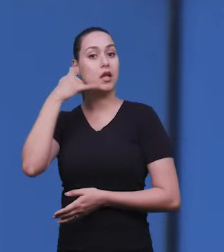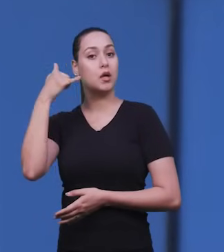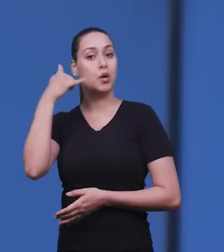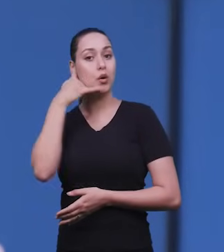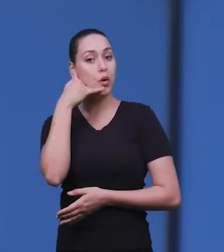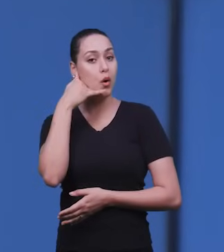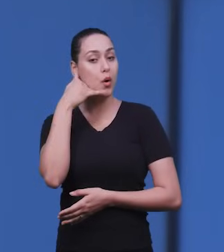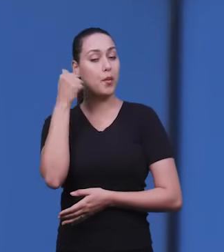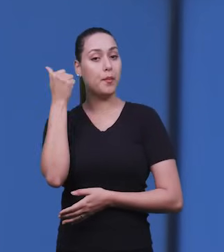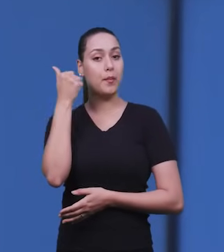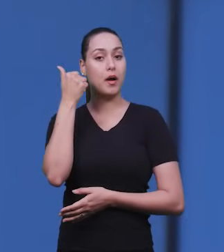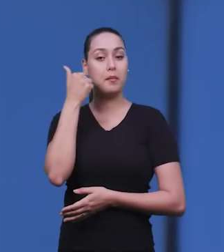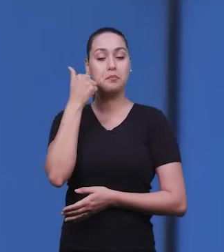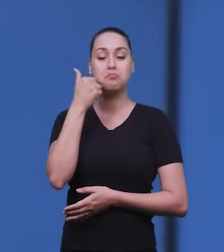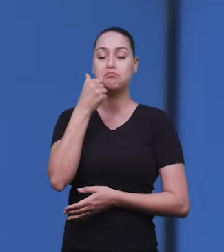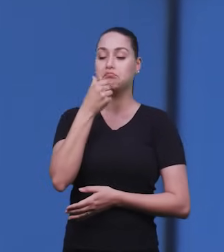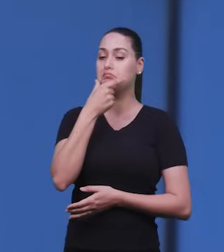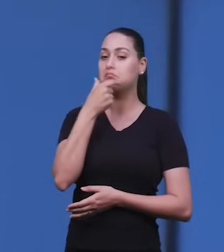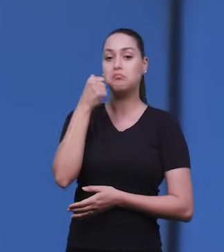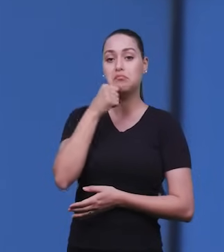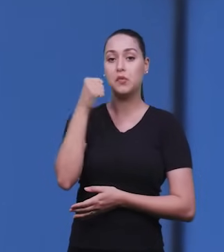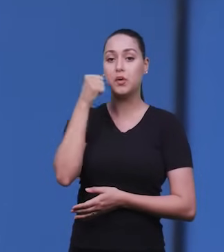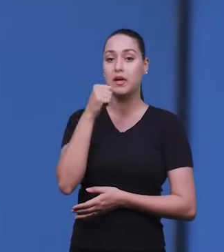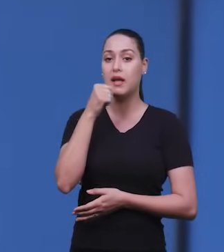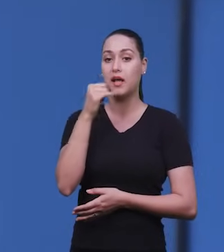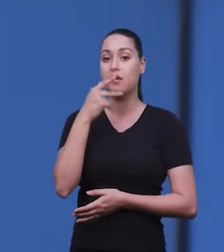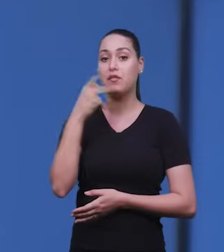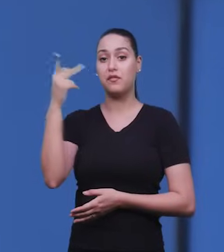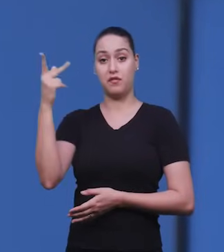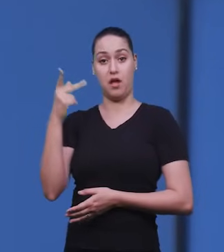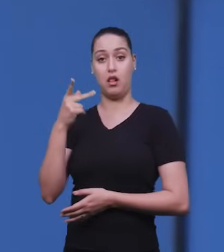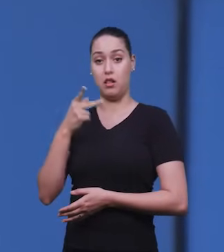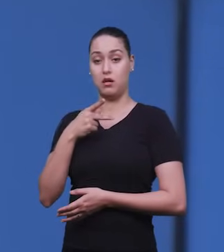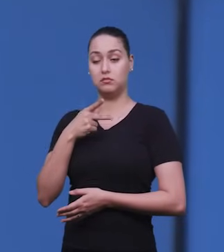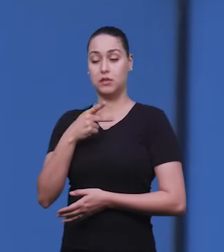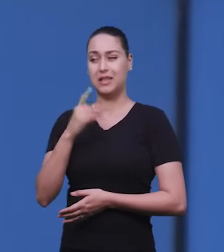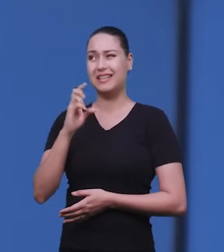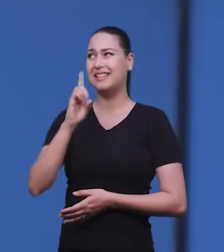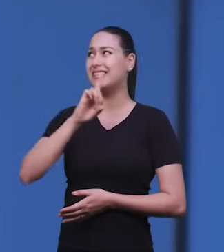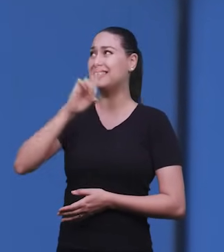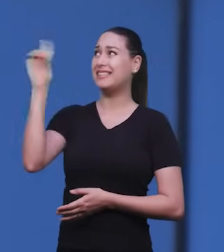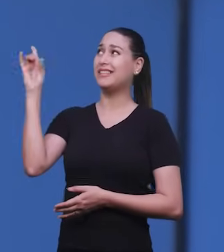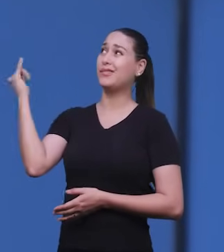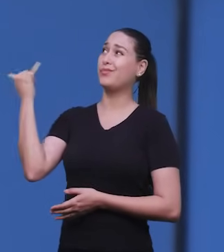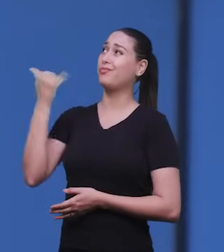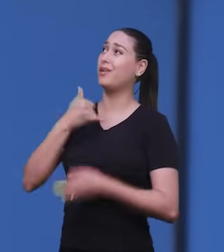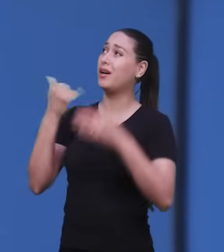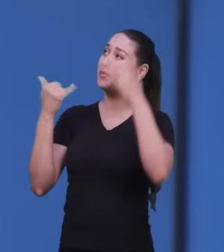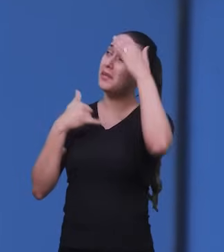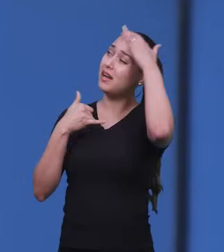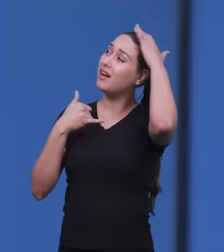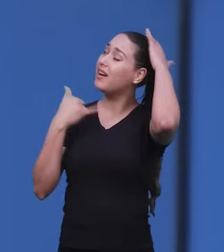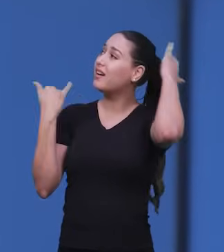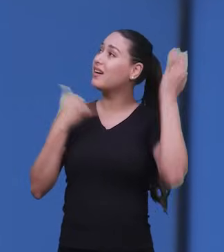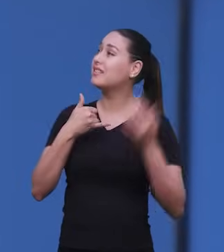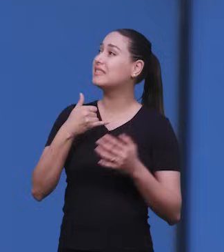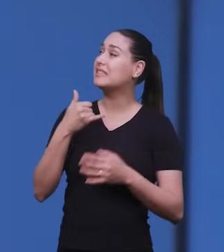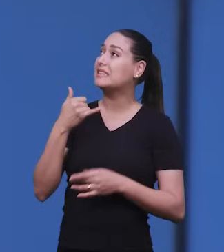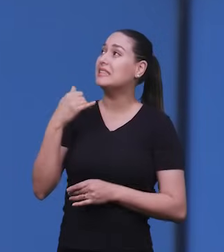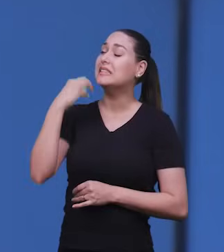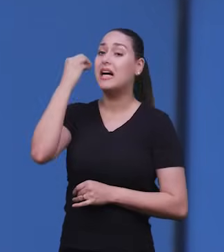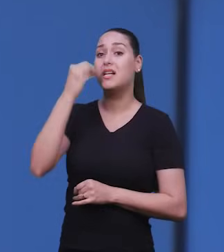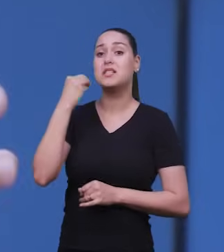senhora falando que Deus estava incomodando dela contar uma experiência que ela